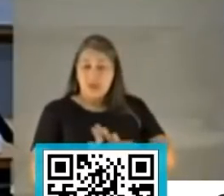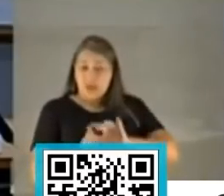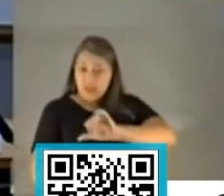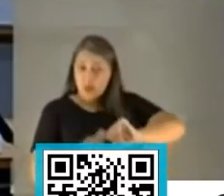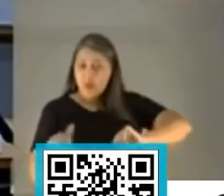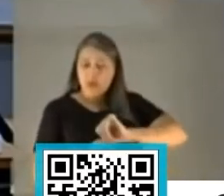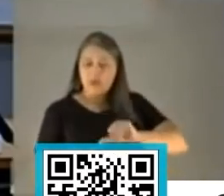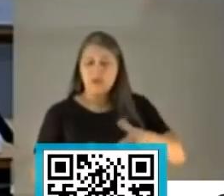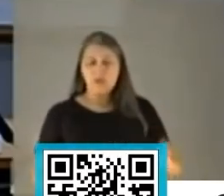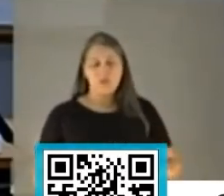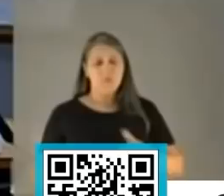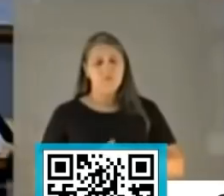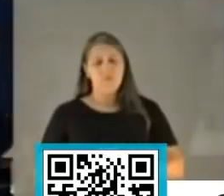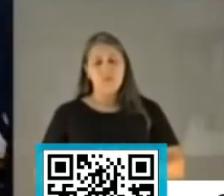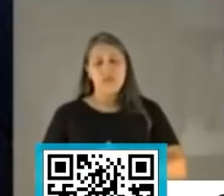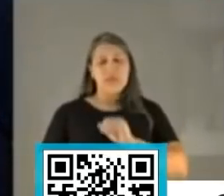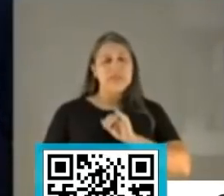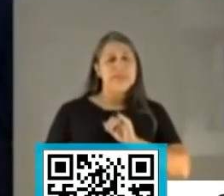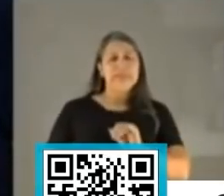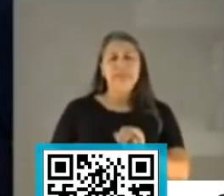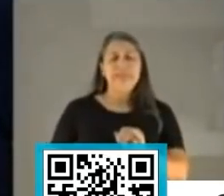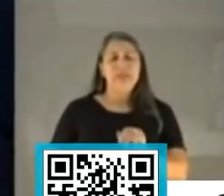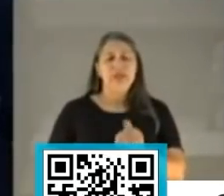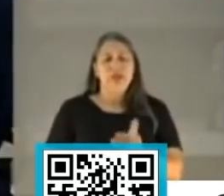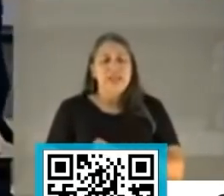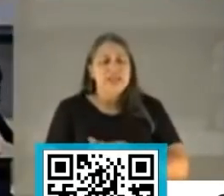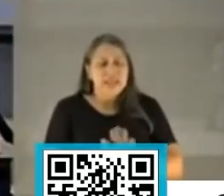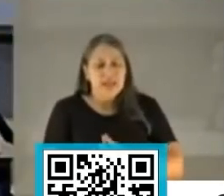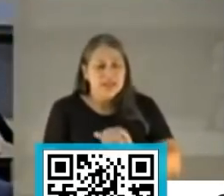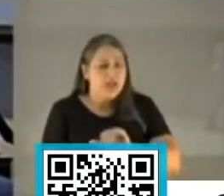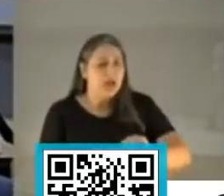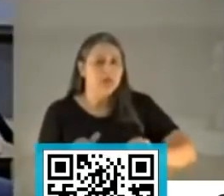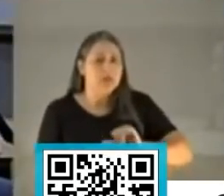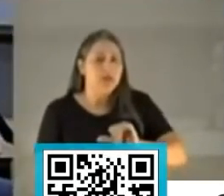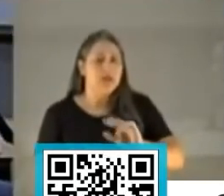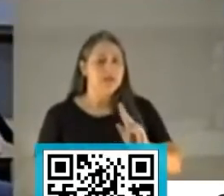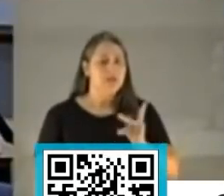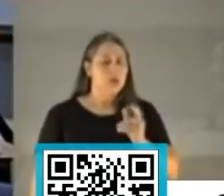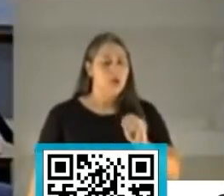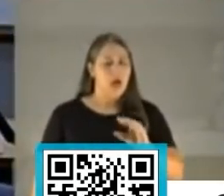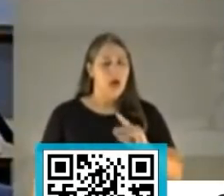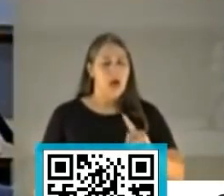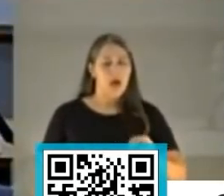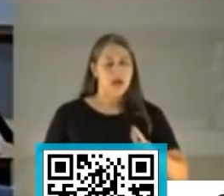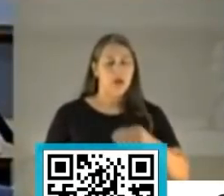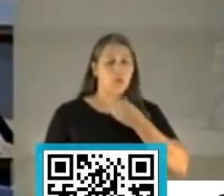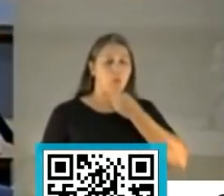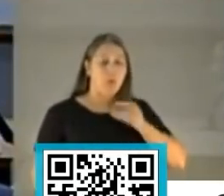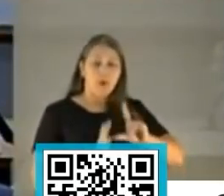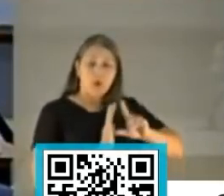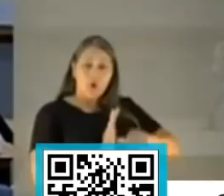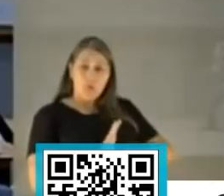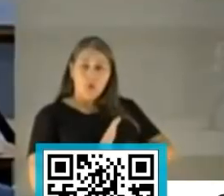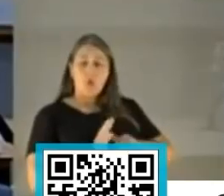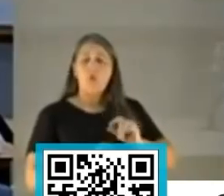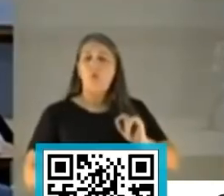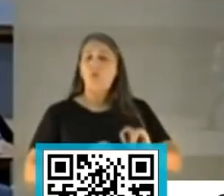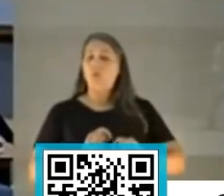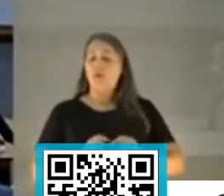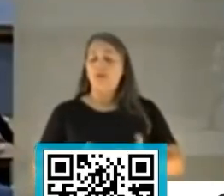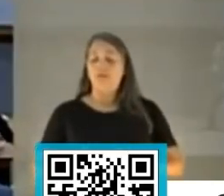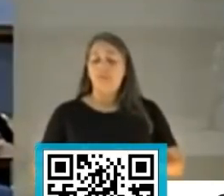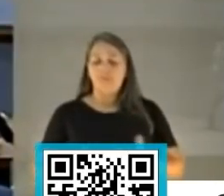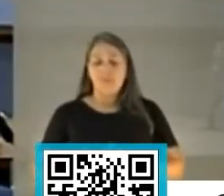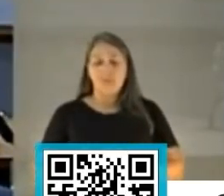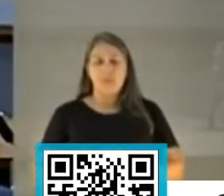alteração e portanto sem haver alteração pelo hacker na parametrização original